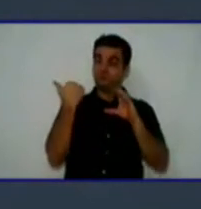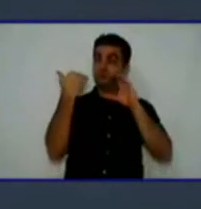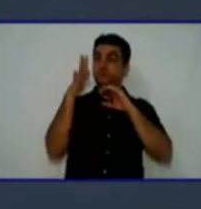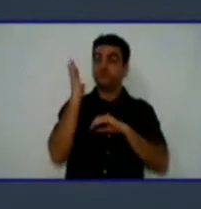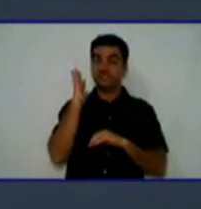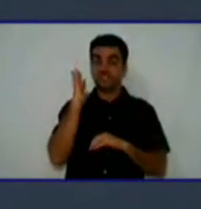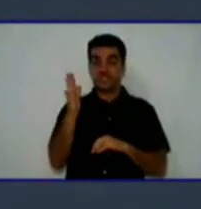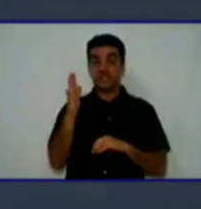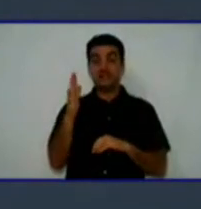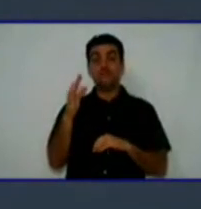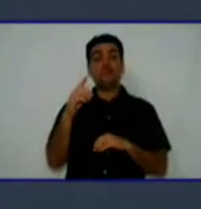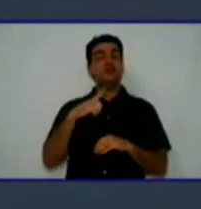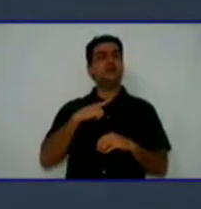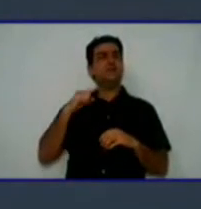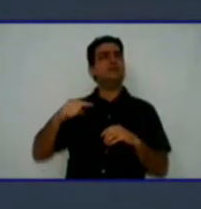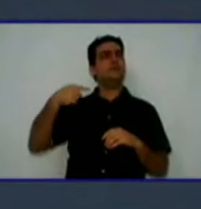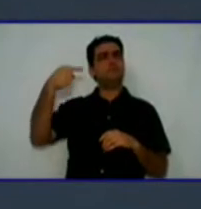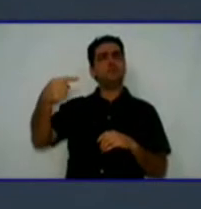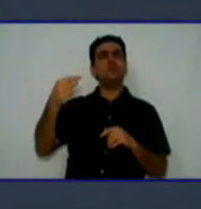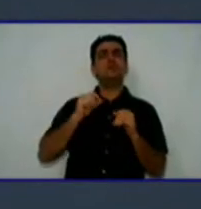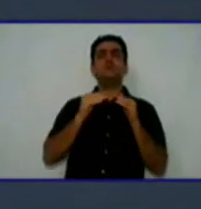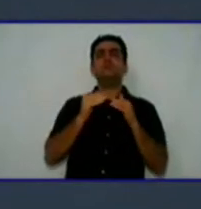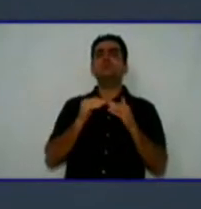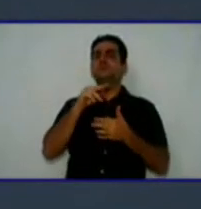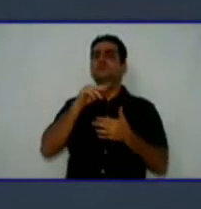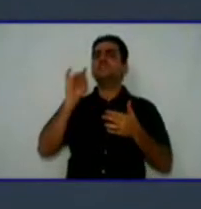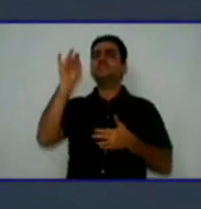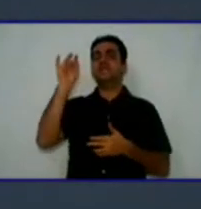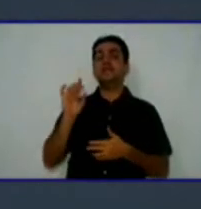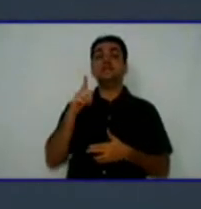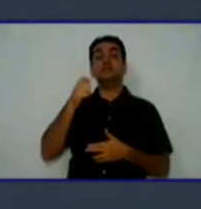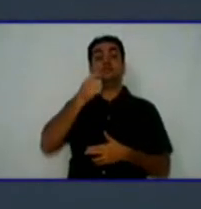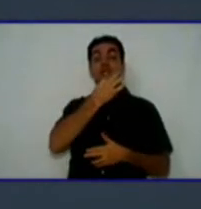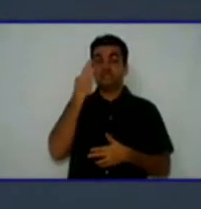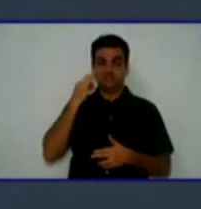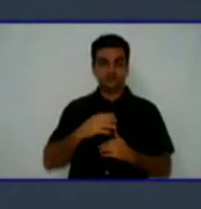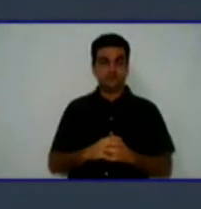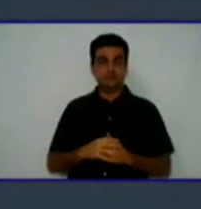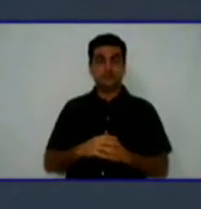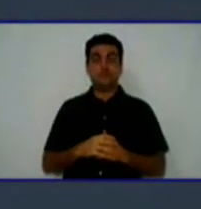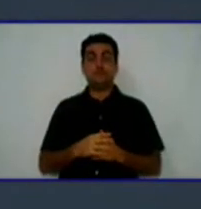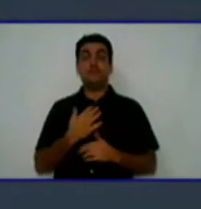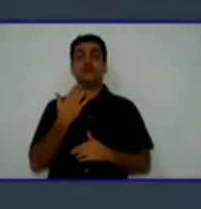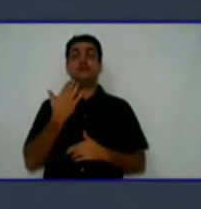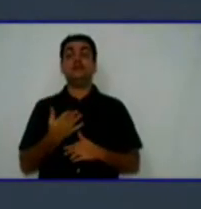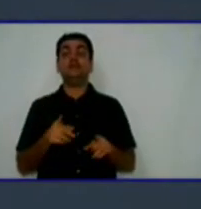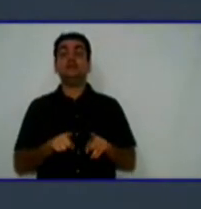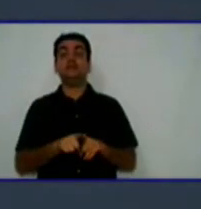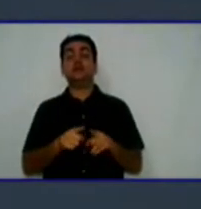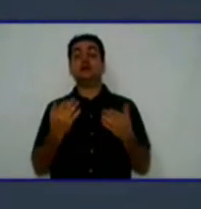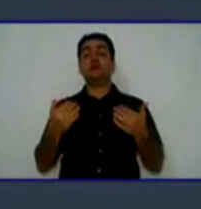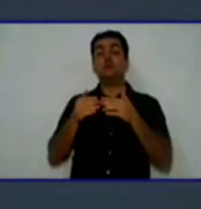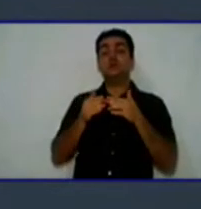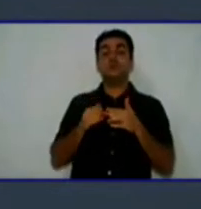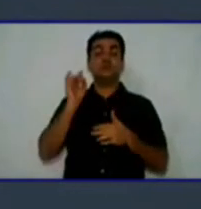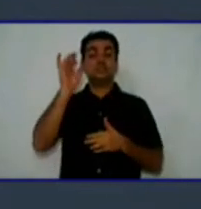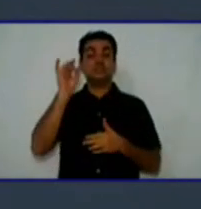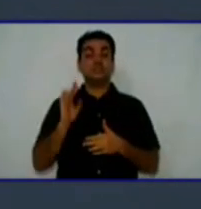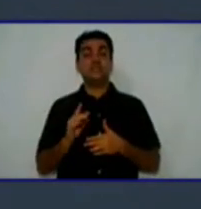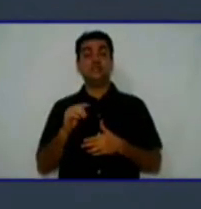e houve subsequente o pedido de destaque do ministro Tarcísio. Embora como o pedido de destaque,